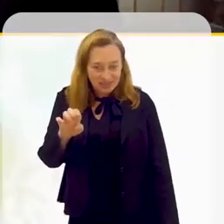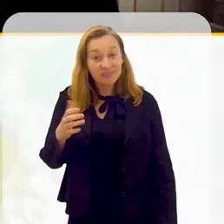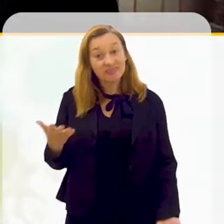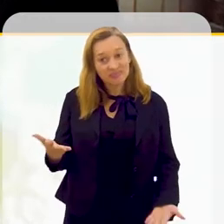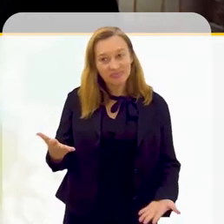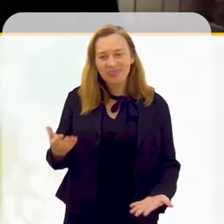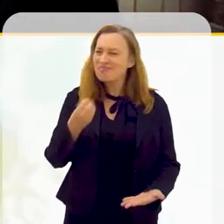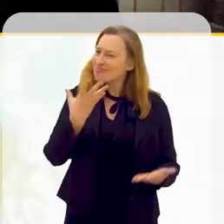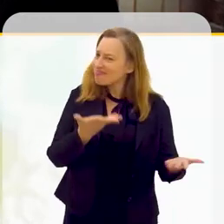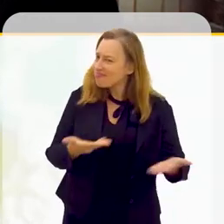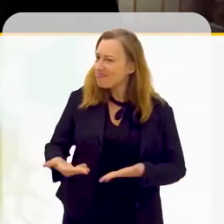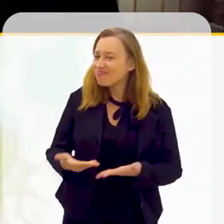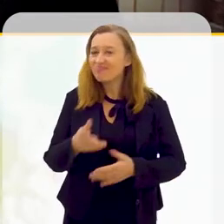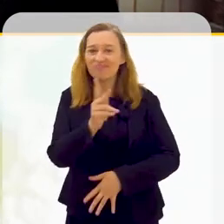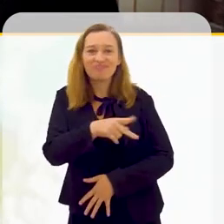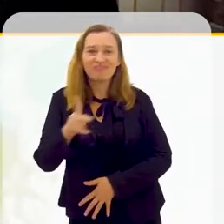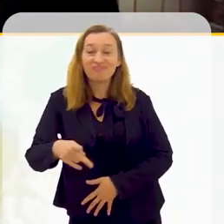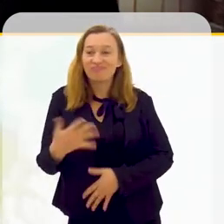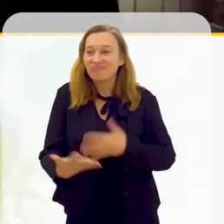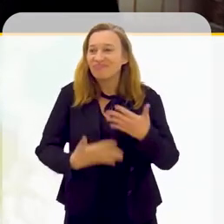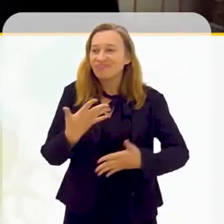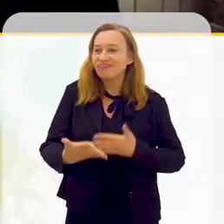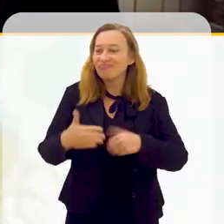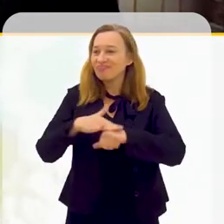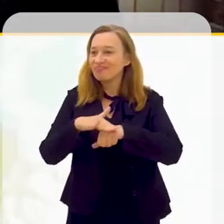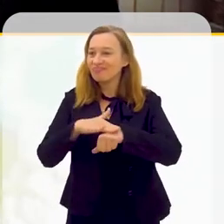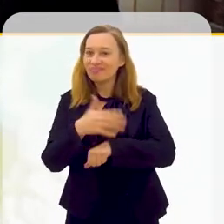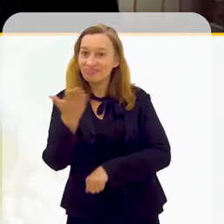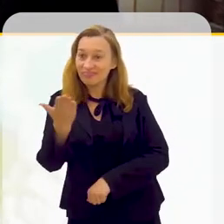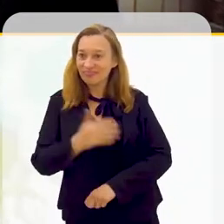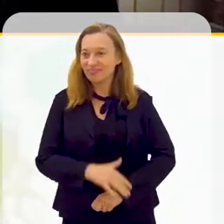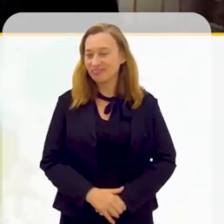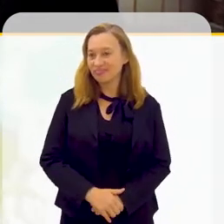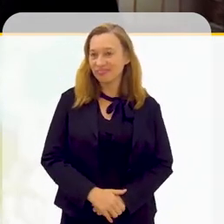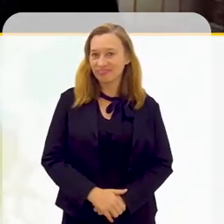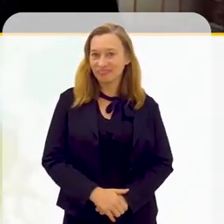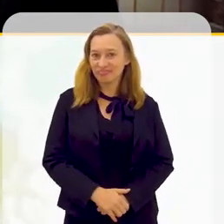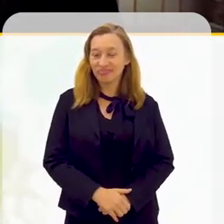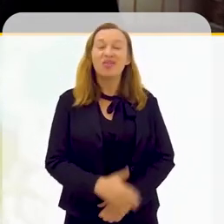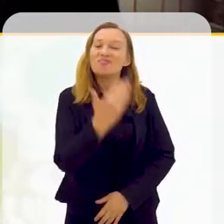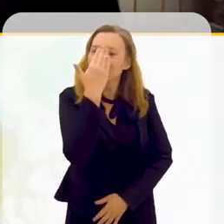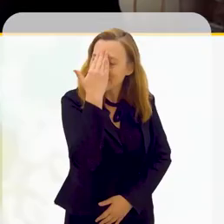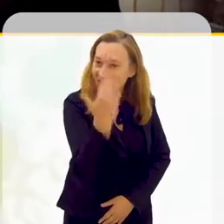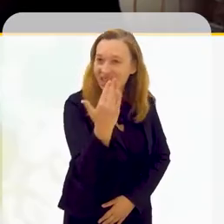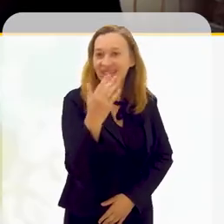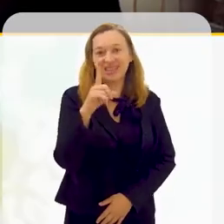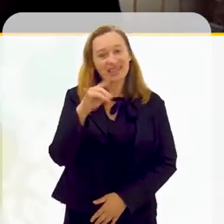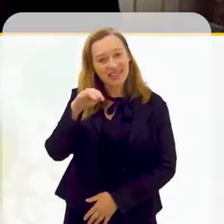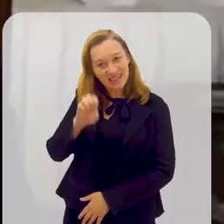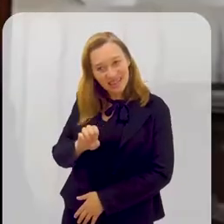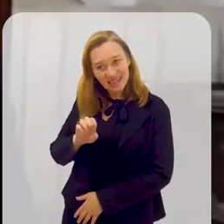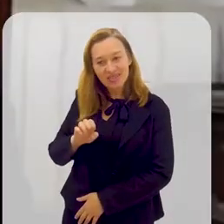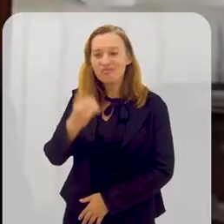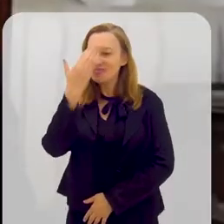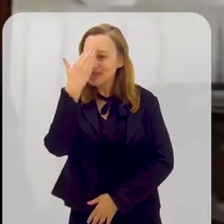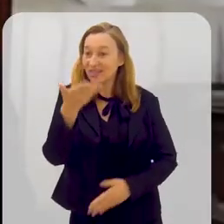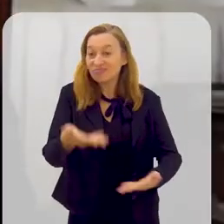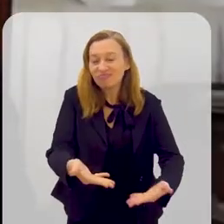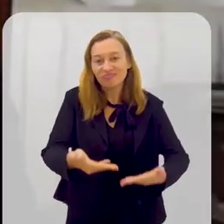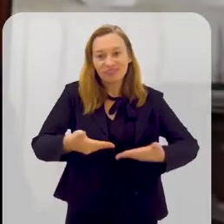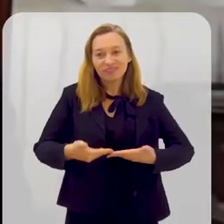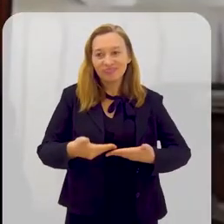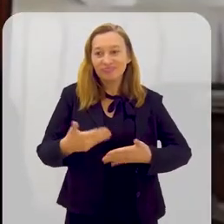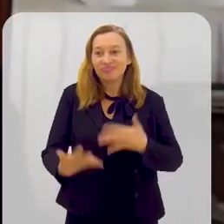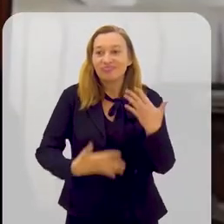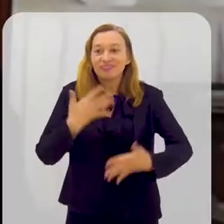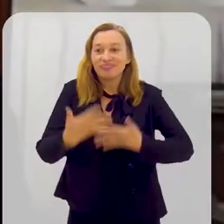azulay kelman muito bem-vinda ao professor um prazer conversar com você Obrigado Daniela Obrigado